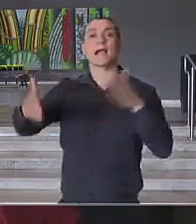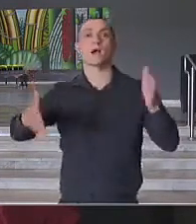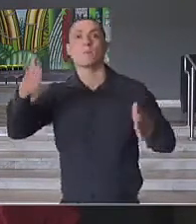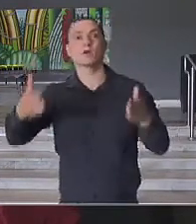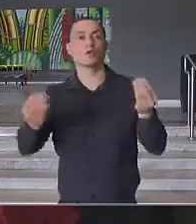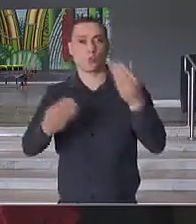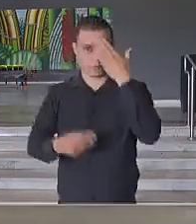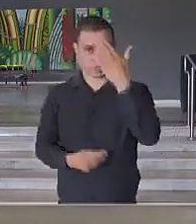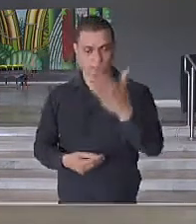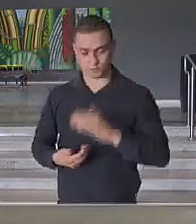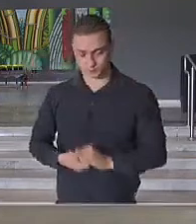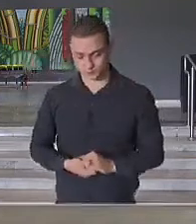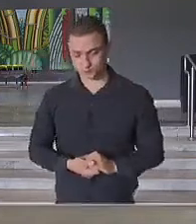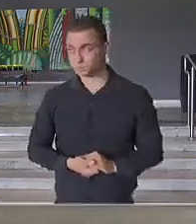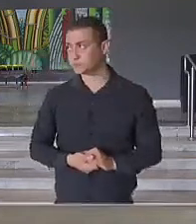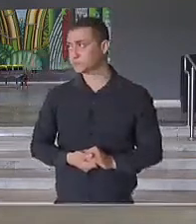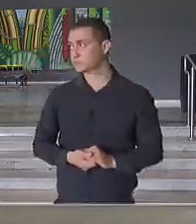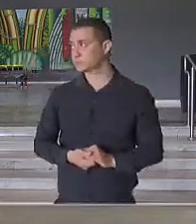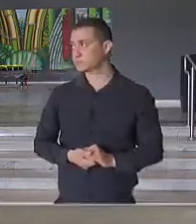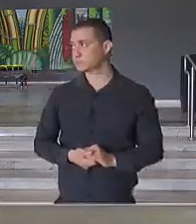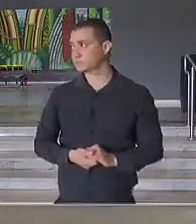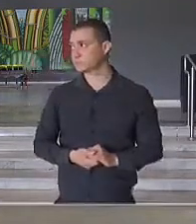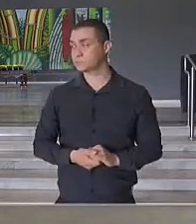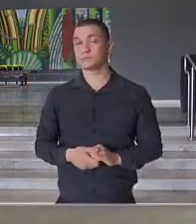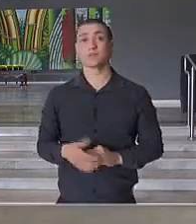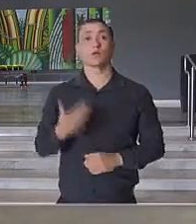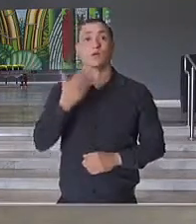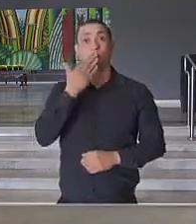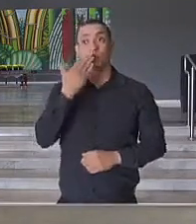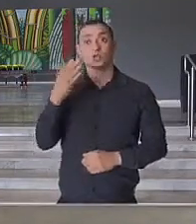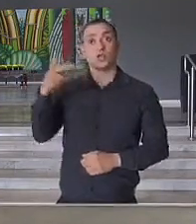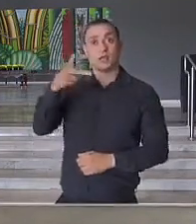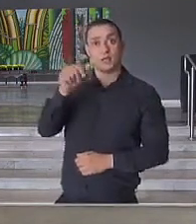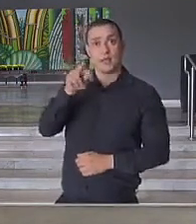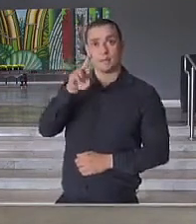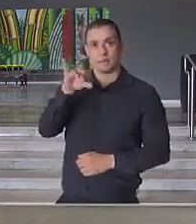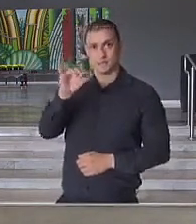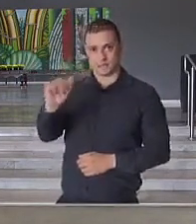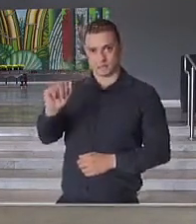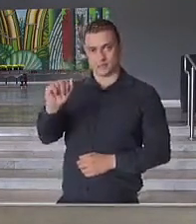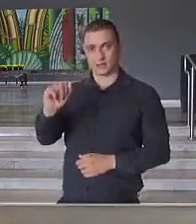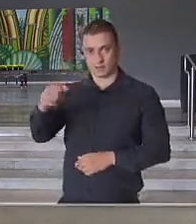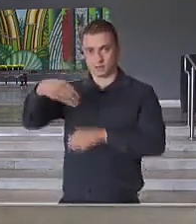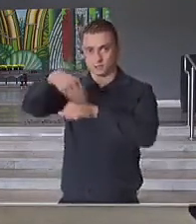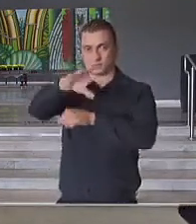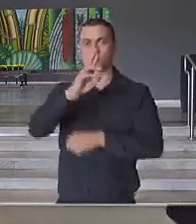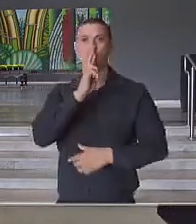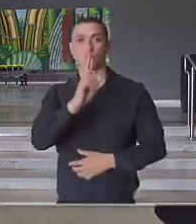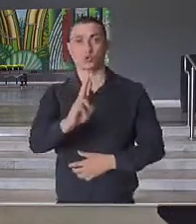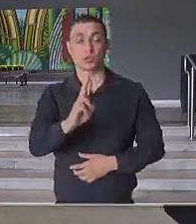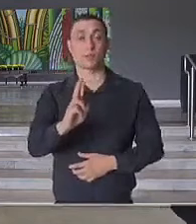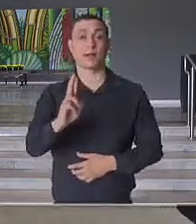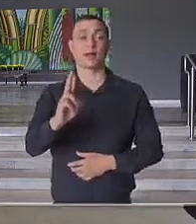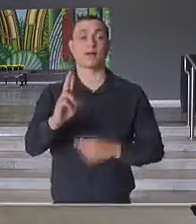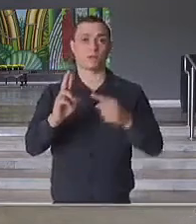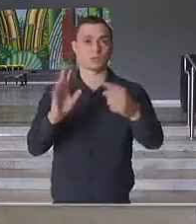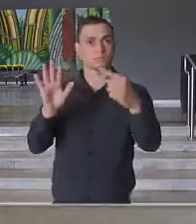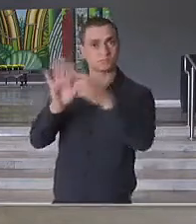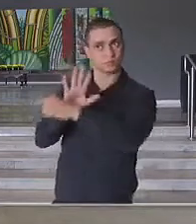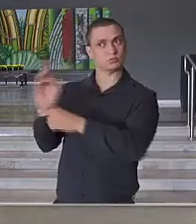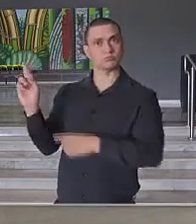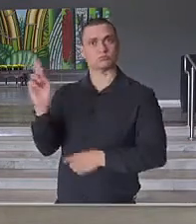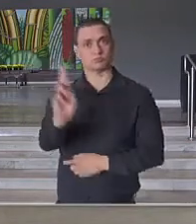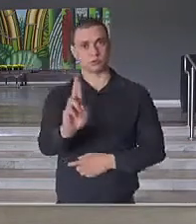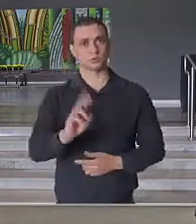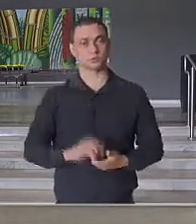também? Obrigada. Bem, vou pedir a intervenção da Patrícia Ellen nesse sentido, para atender a pergunta